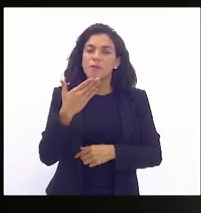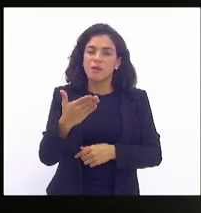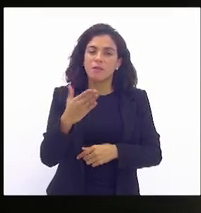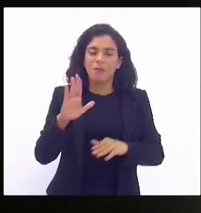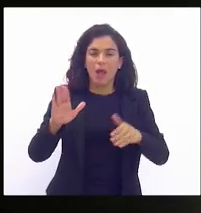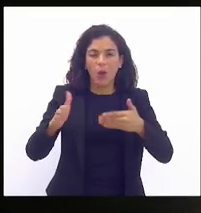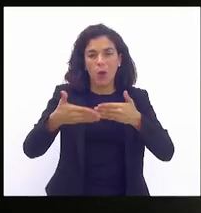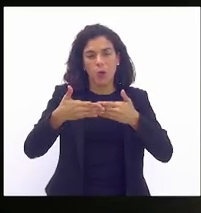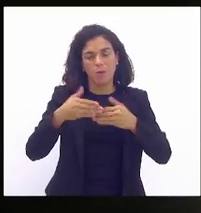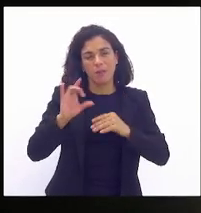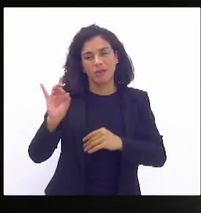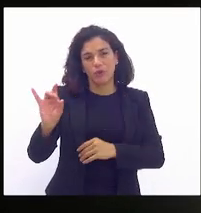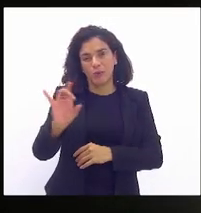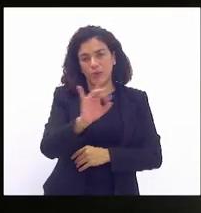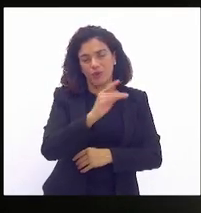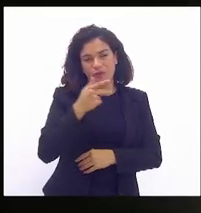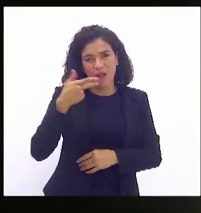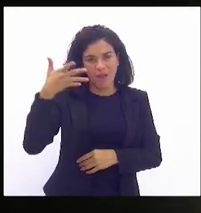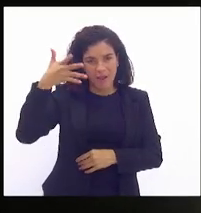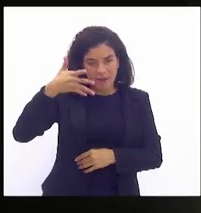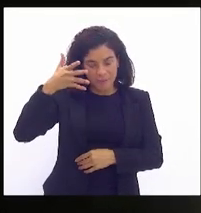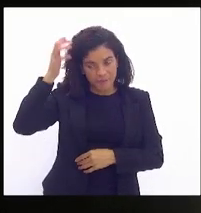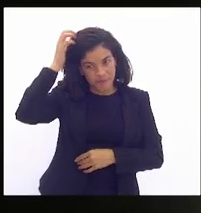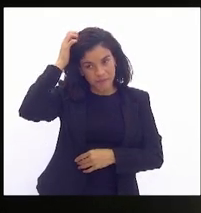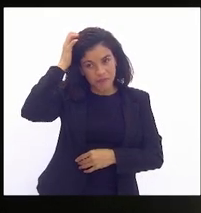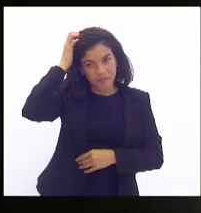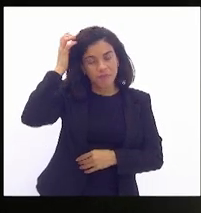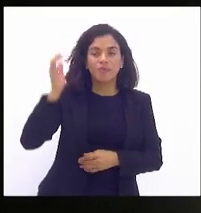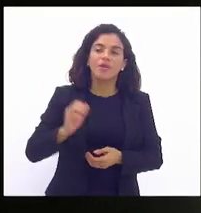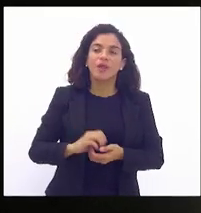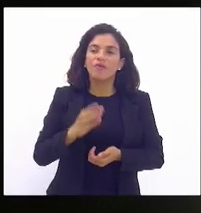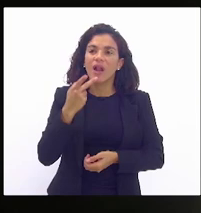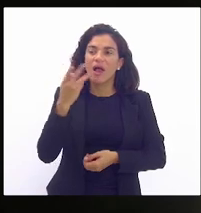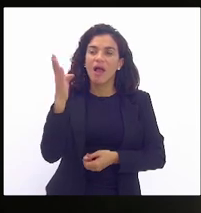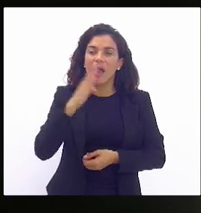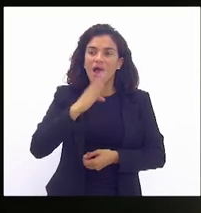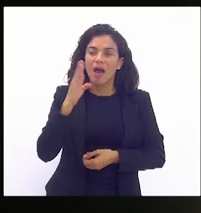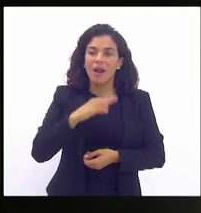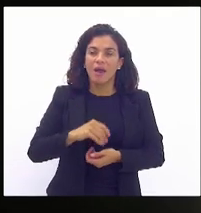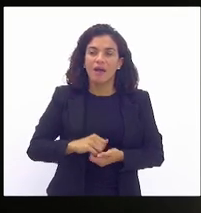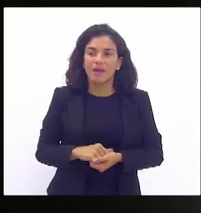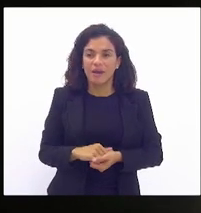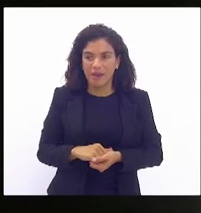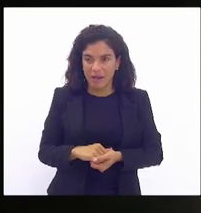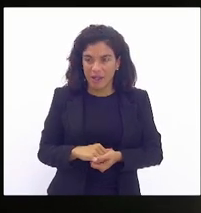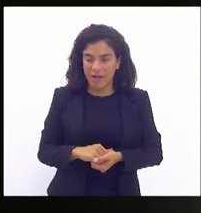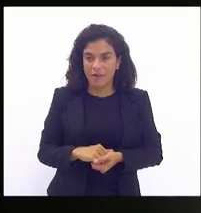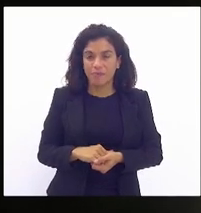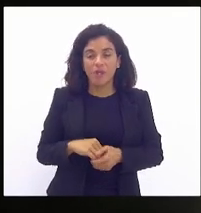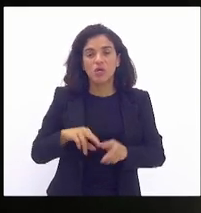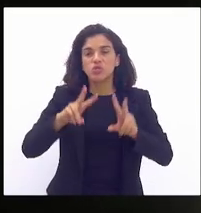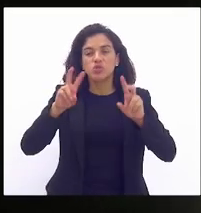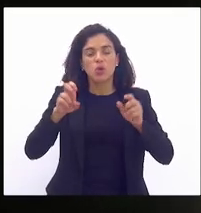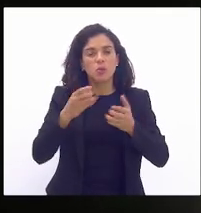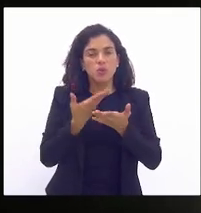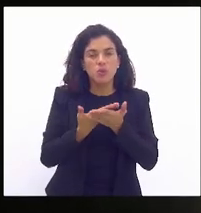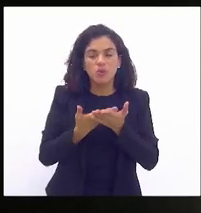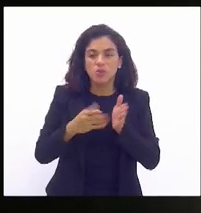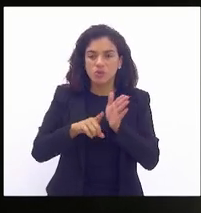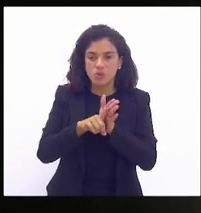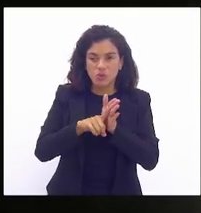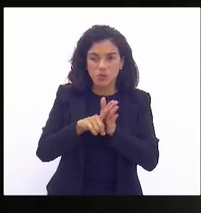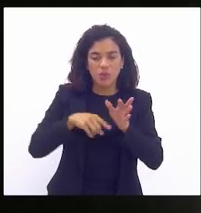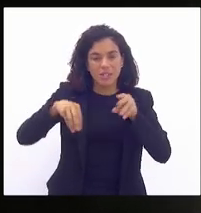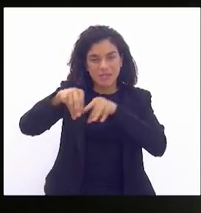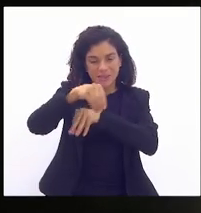gente poder dar tempo todo mundo falar para... Beleza, eu vou só falar rapidamente. Tá. Obrigado. Aqui, relacionado aos estudos. Essas